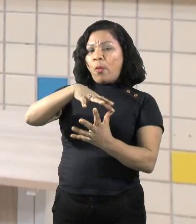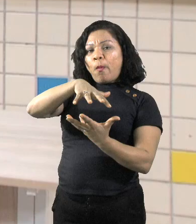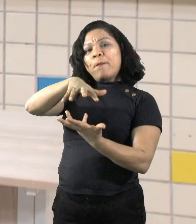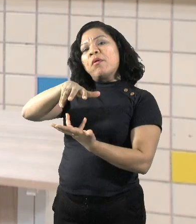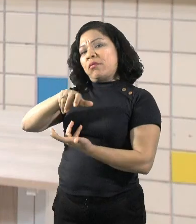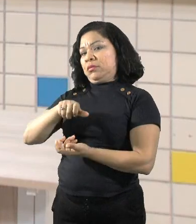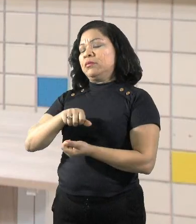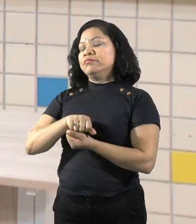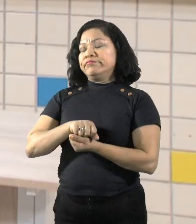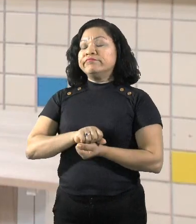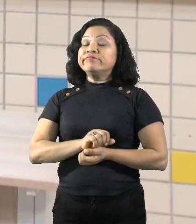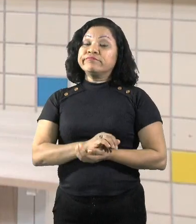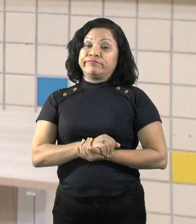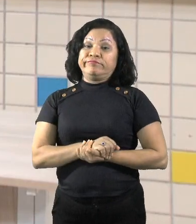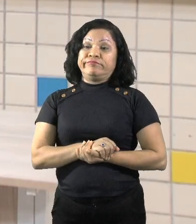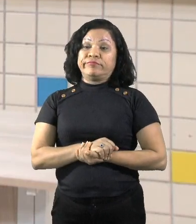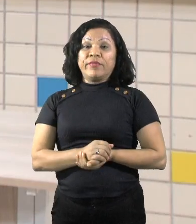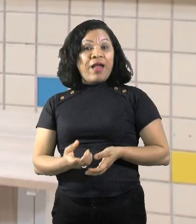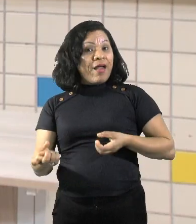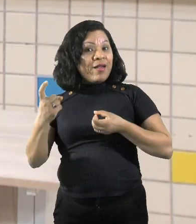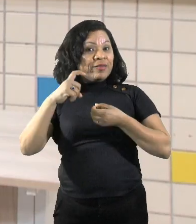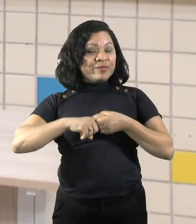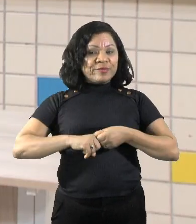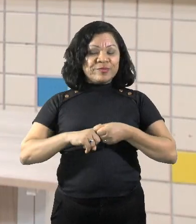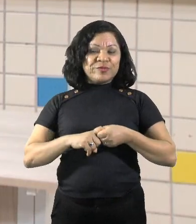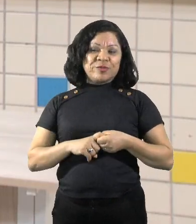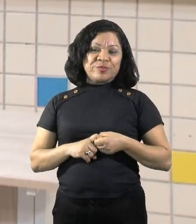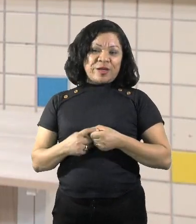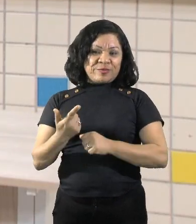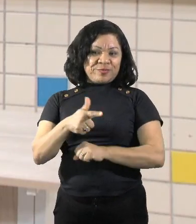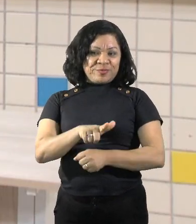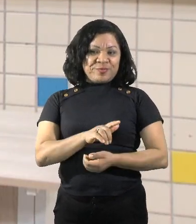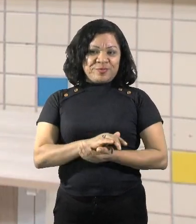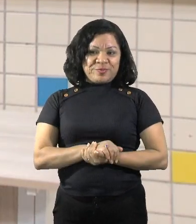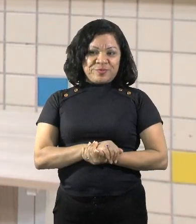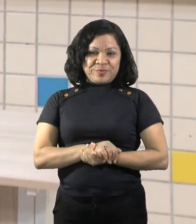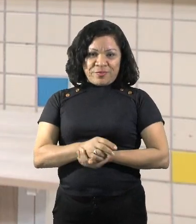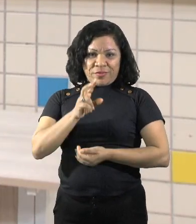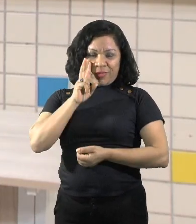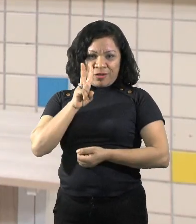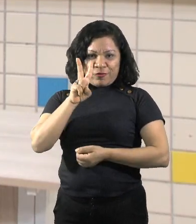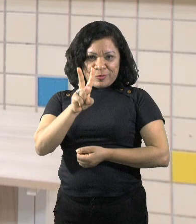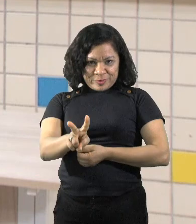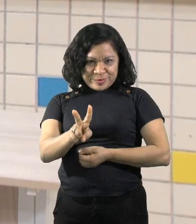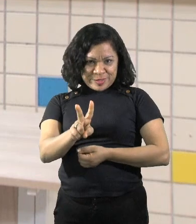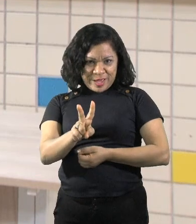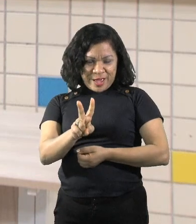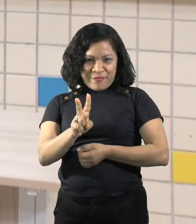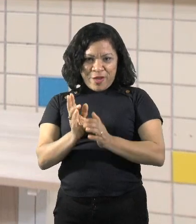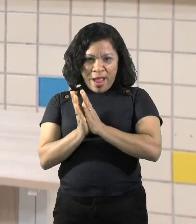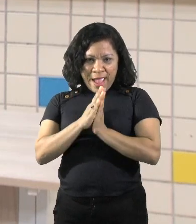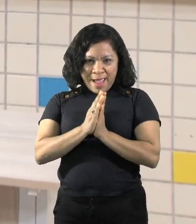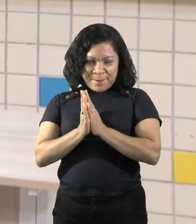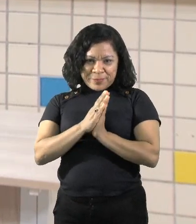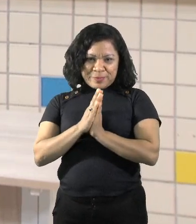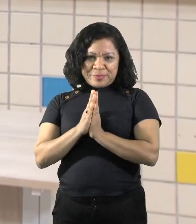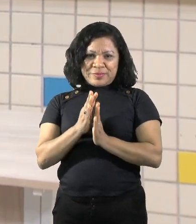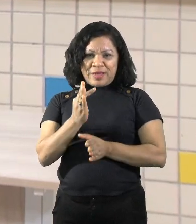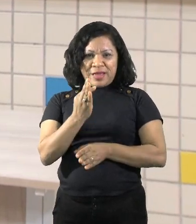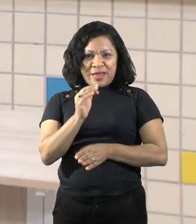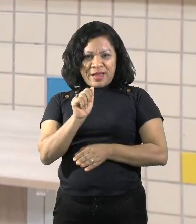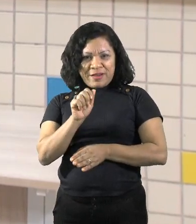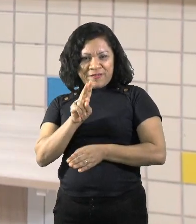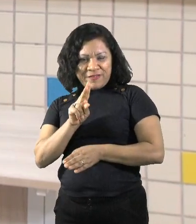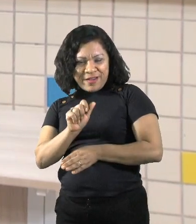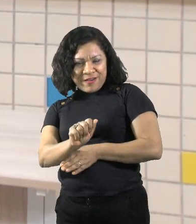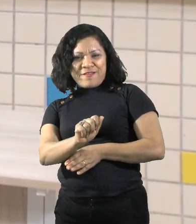Agora vamos voltar lá para o nosso comecinho da aula. Vocês viram que a Fava disse que o livro dela veio com defeito.